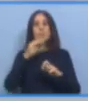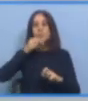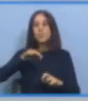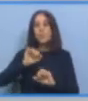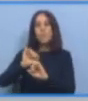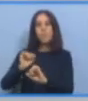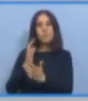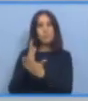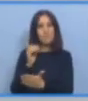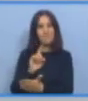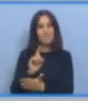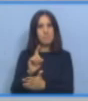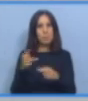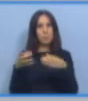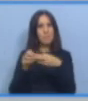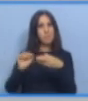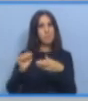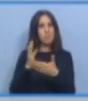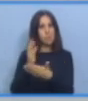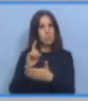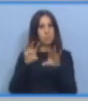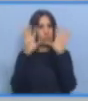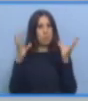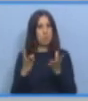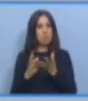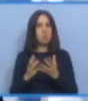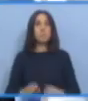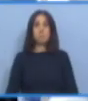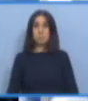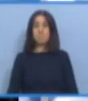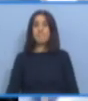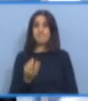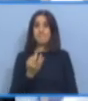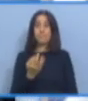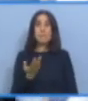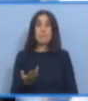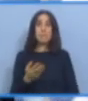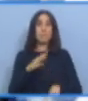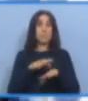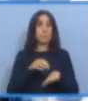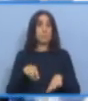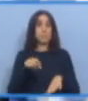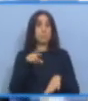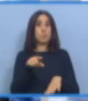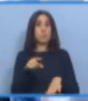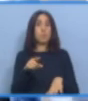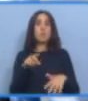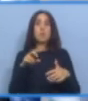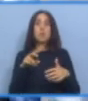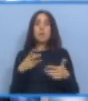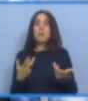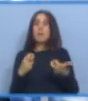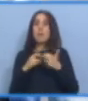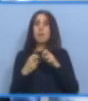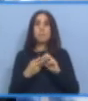território ou uma comunidade, tem proporções globais? De forma alguma. E por isso mesmo é que é um problema